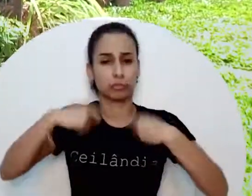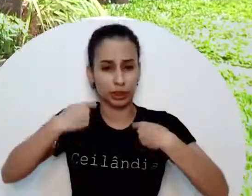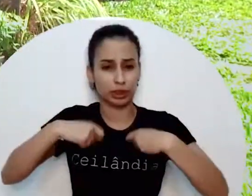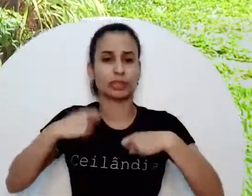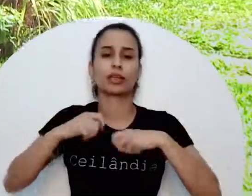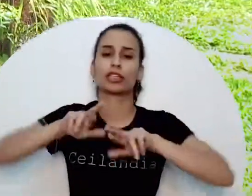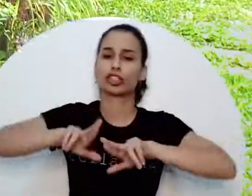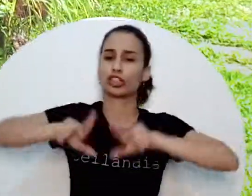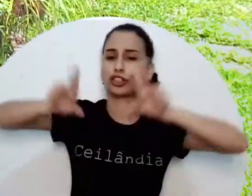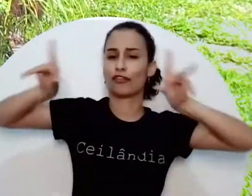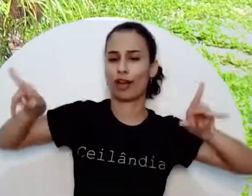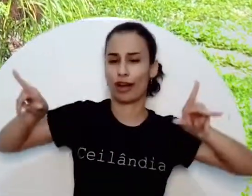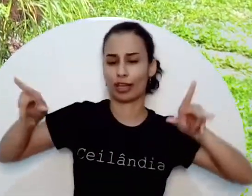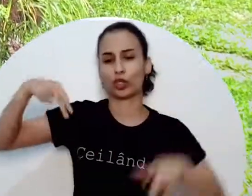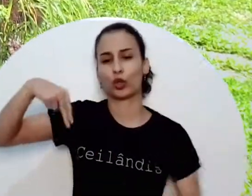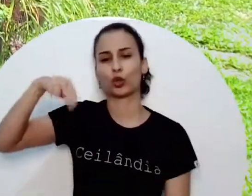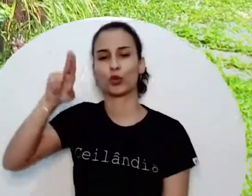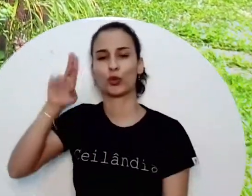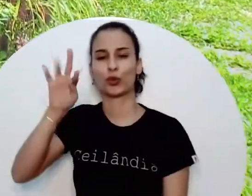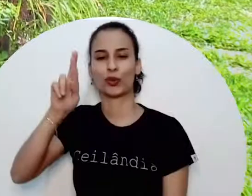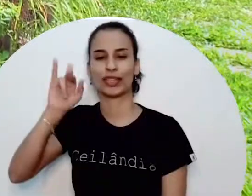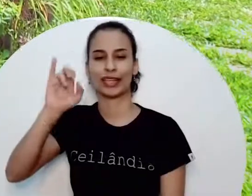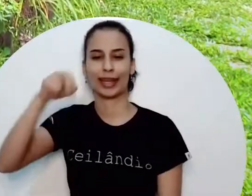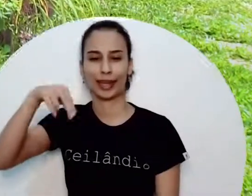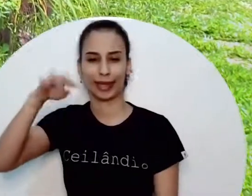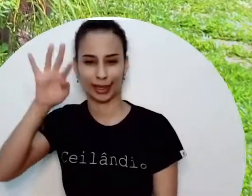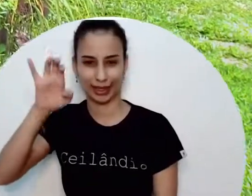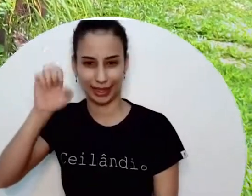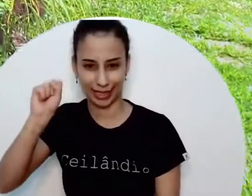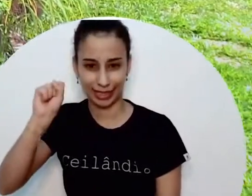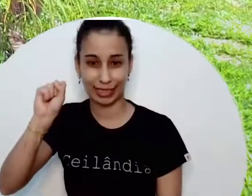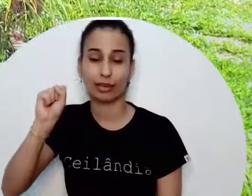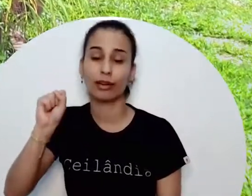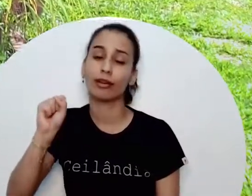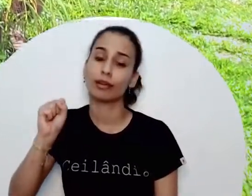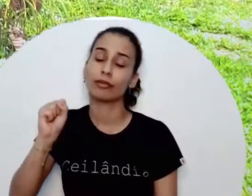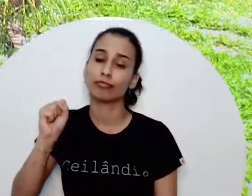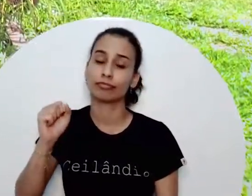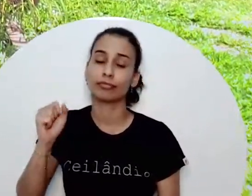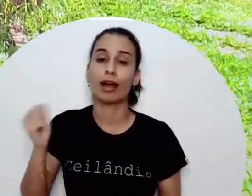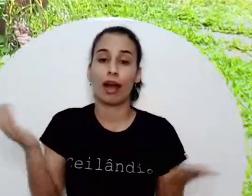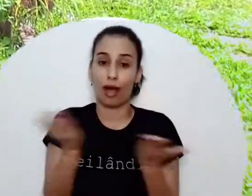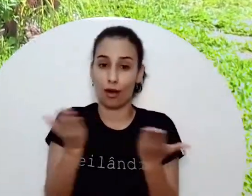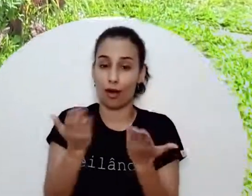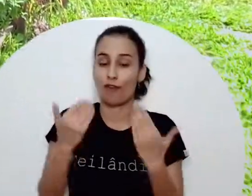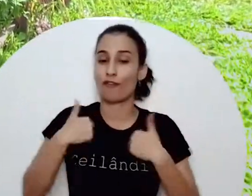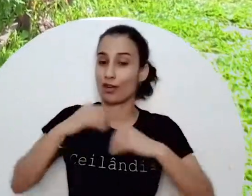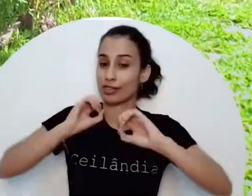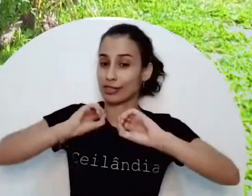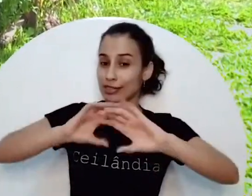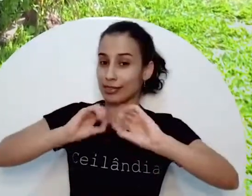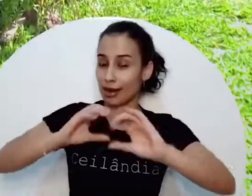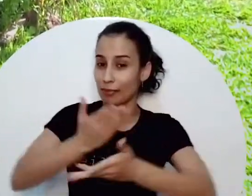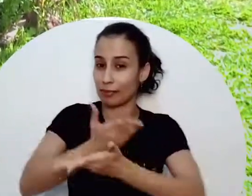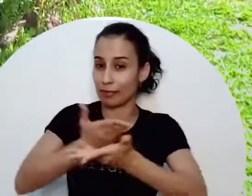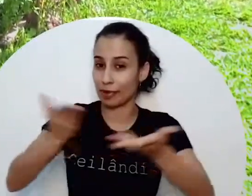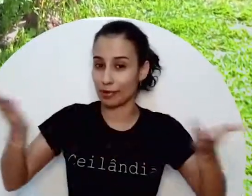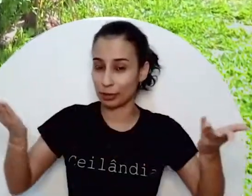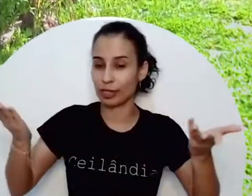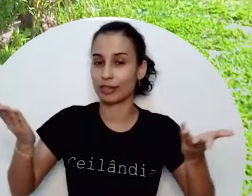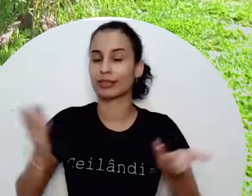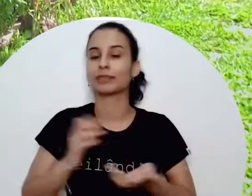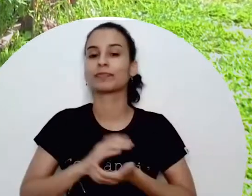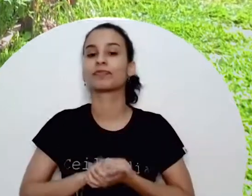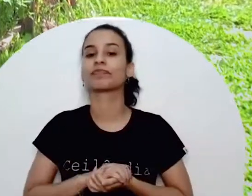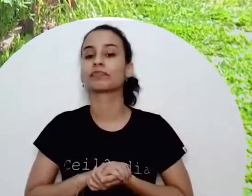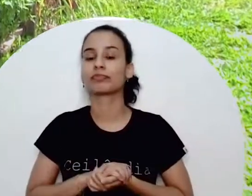de diferente de nutriente. Mas a gente pode fazer um mix que vai dar super certo, e é isso que vou ensinar para vocês